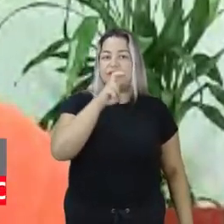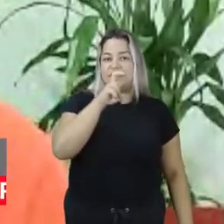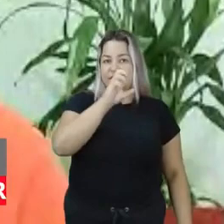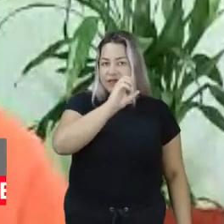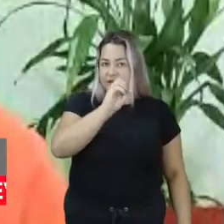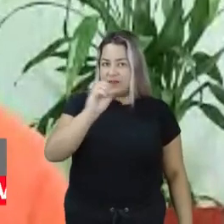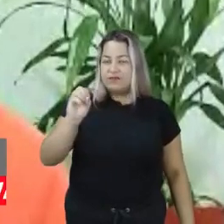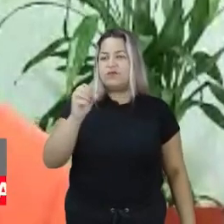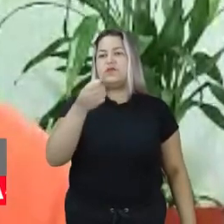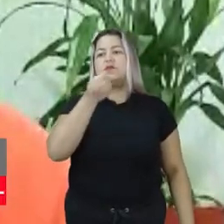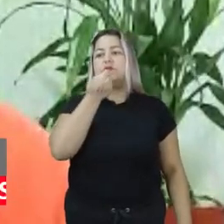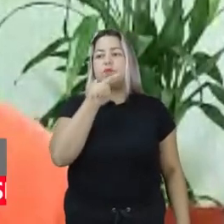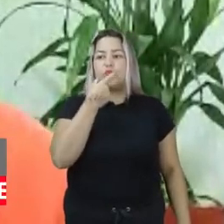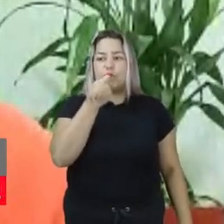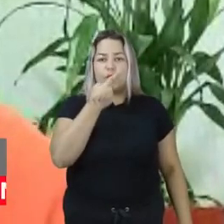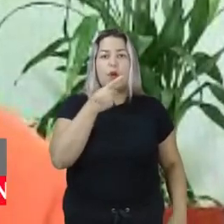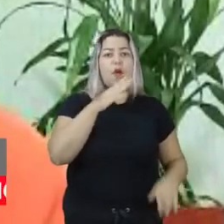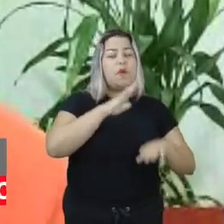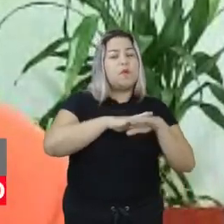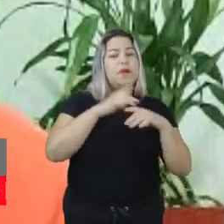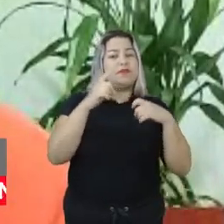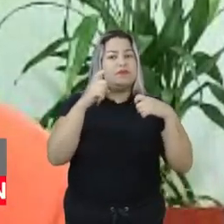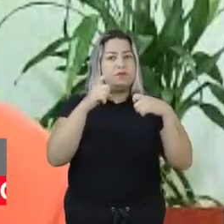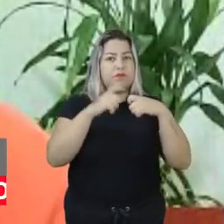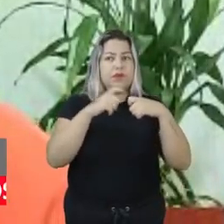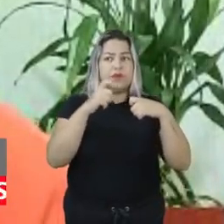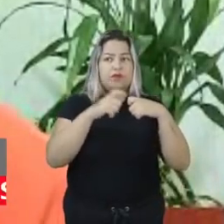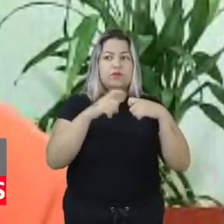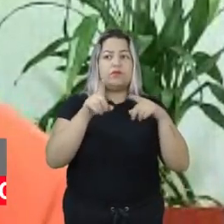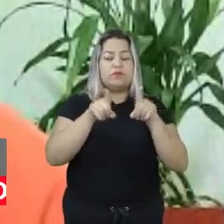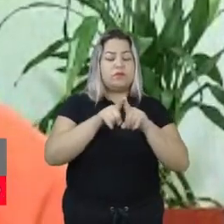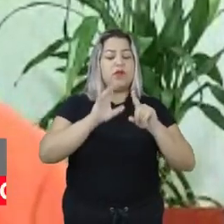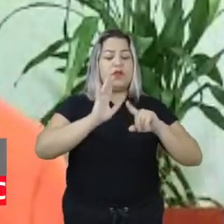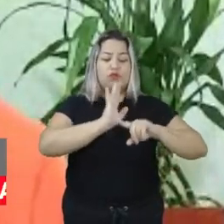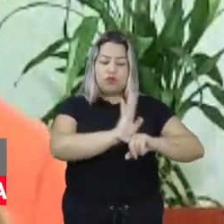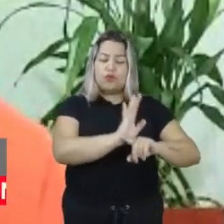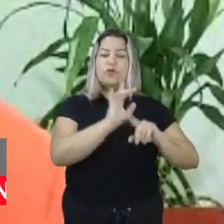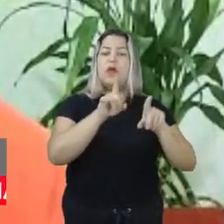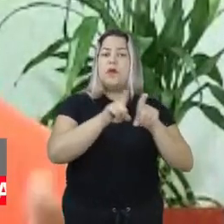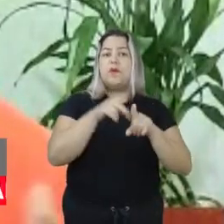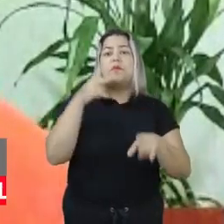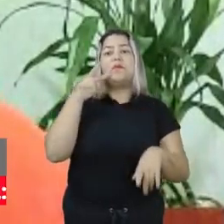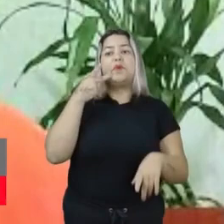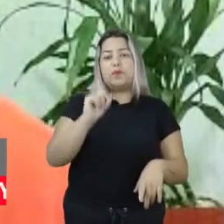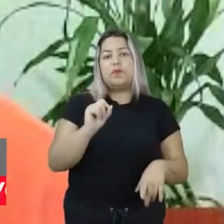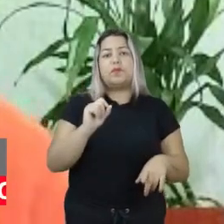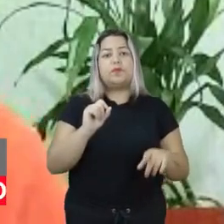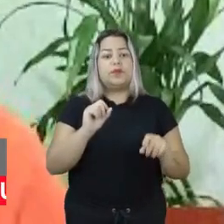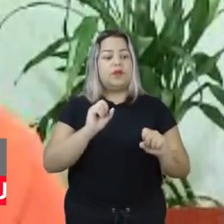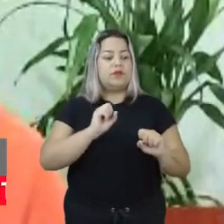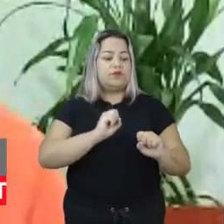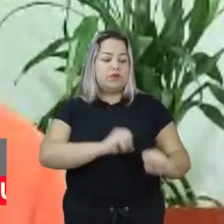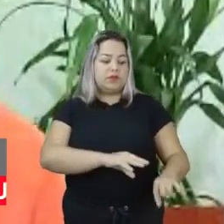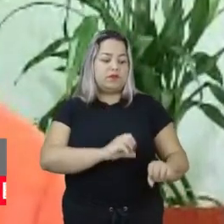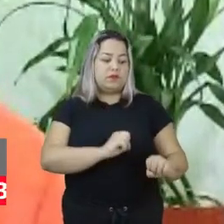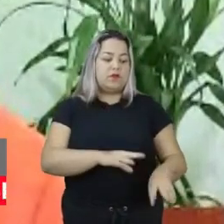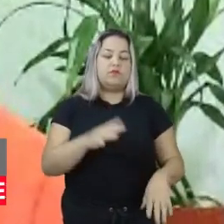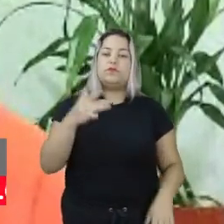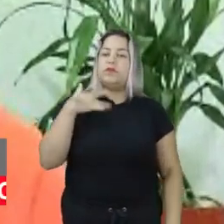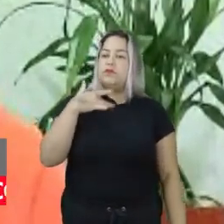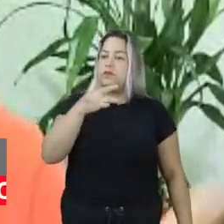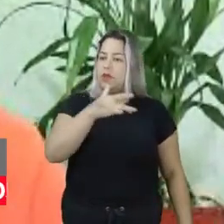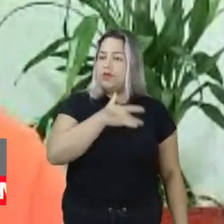500 médicos do programa Mais Médico, né? Tem aí recursos também para a educação, para a saúde veio muito